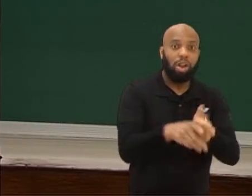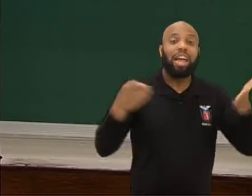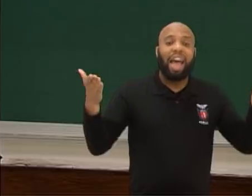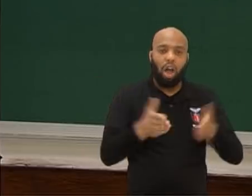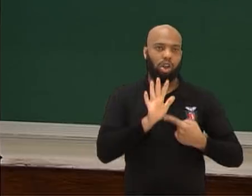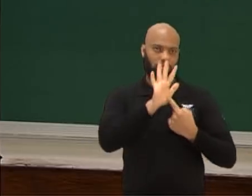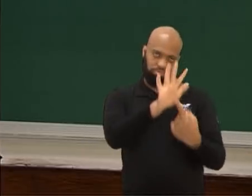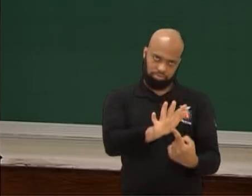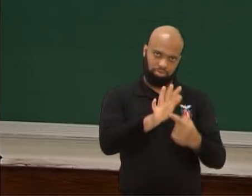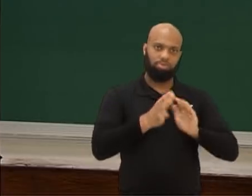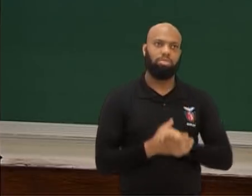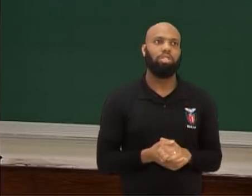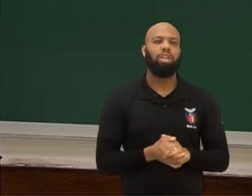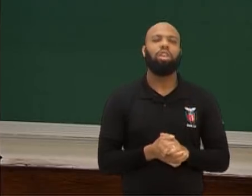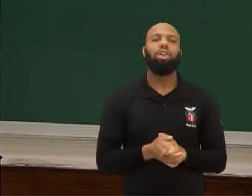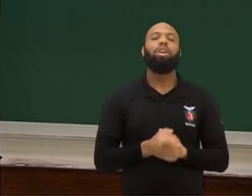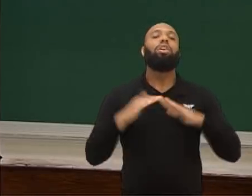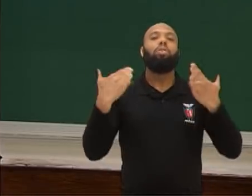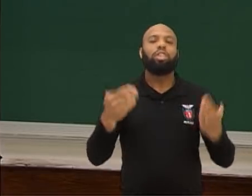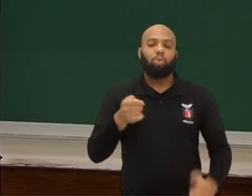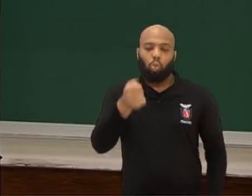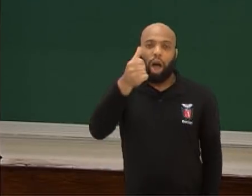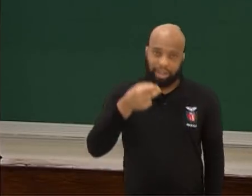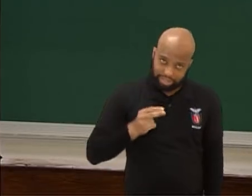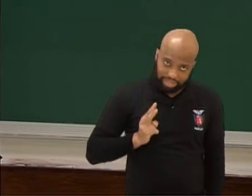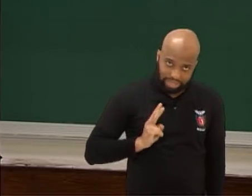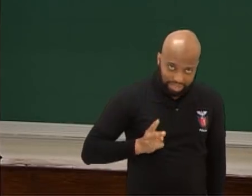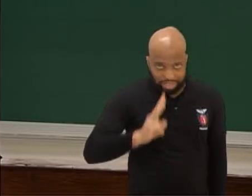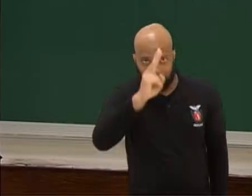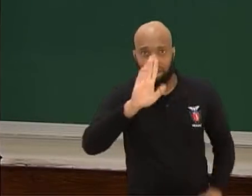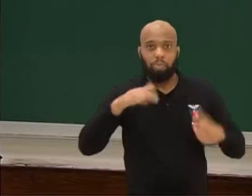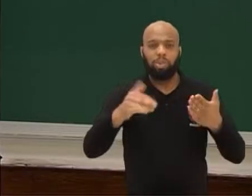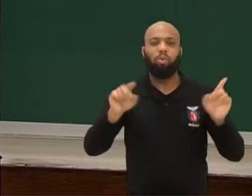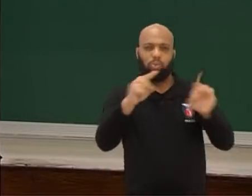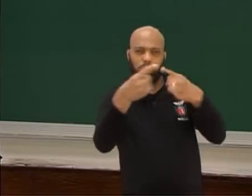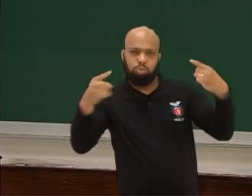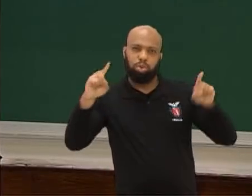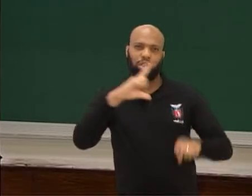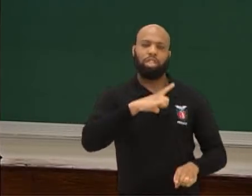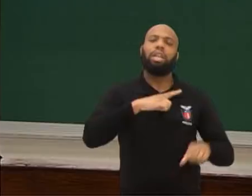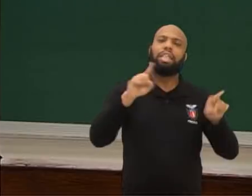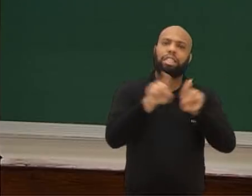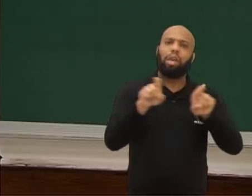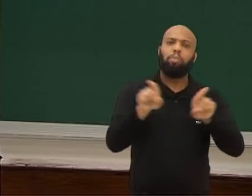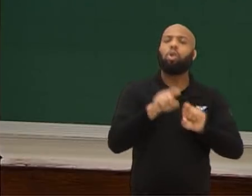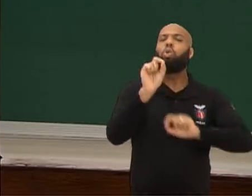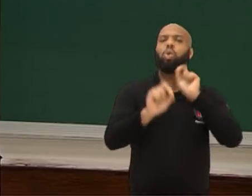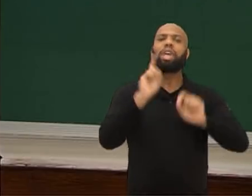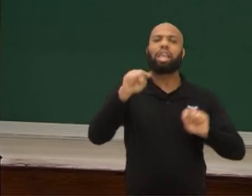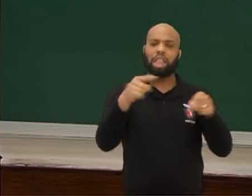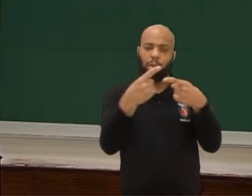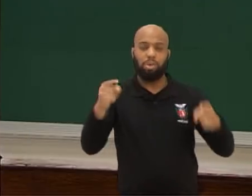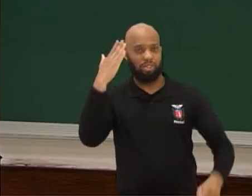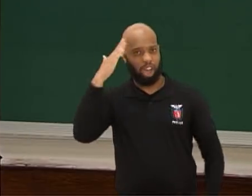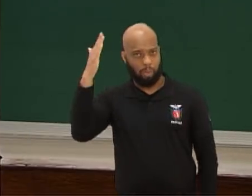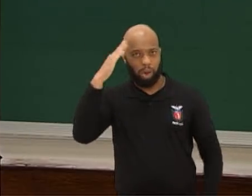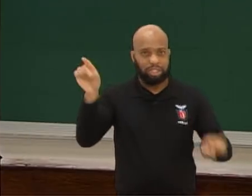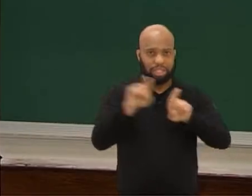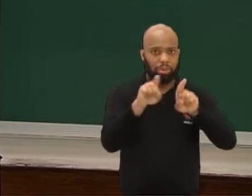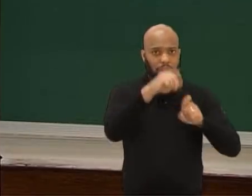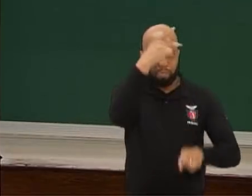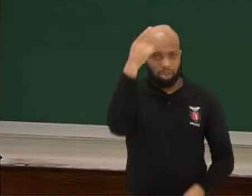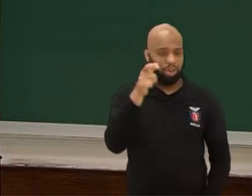estava acontecendo. Normalmente, essas músicas também eram músicas que já eram conhecidas